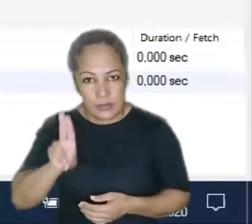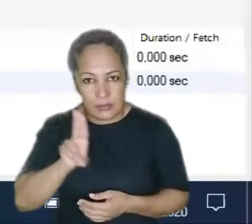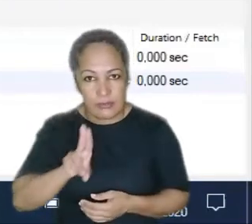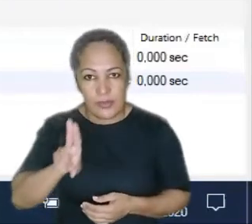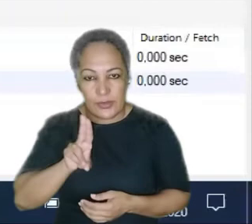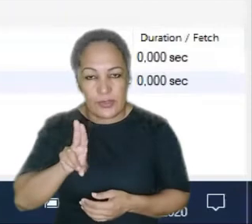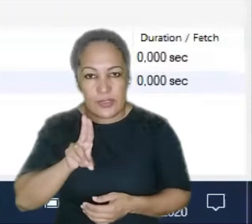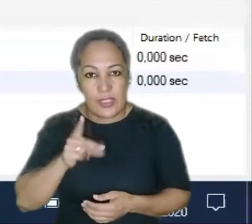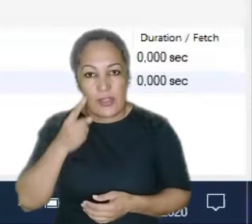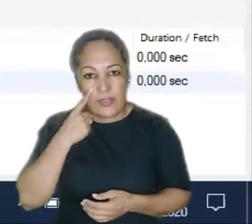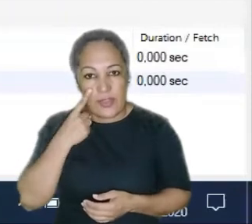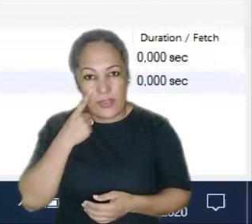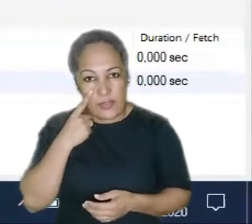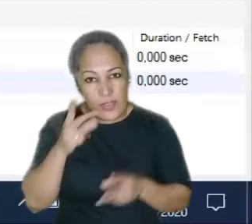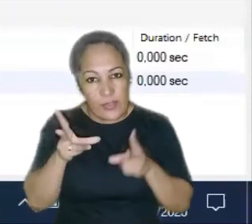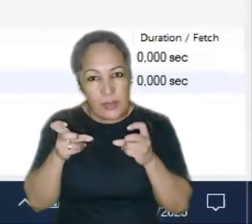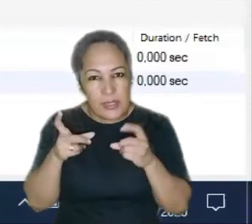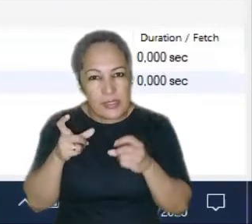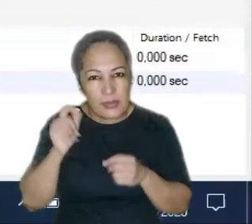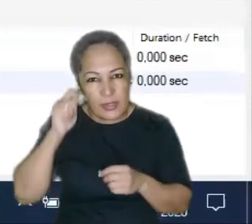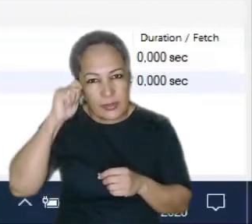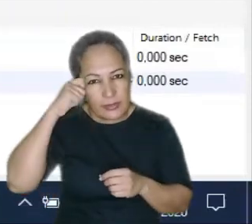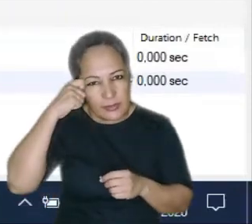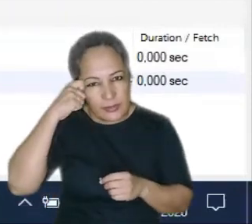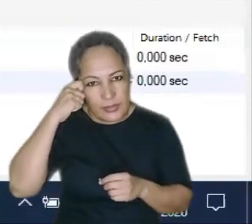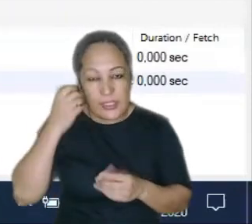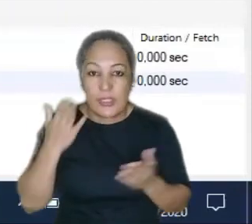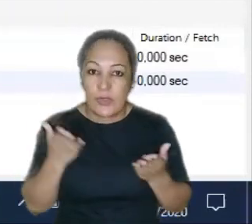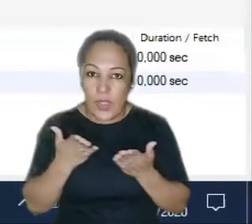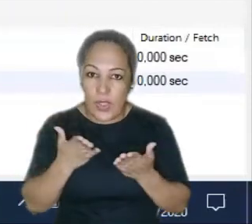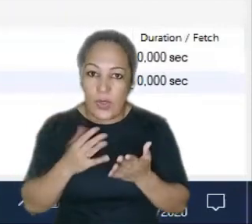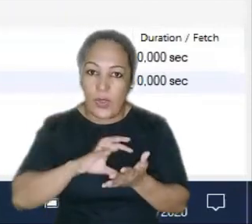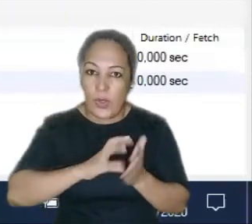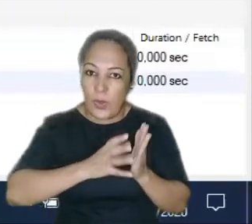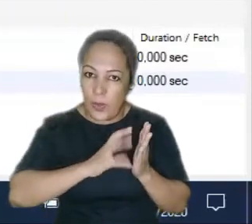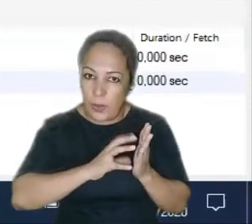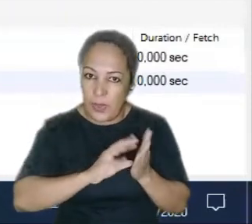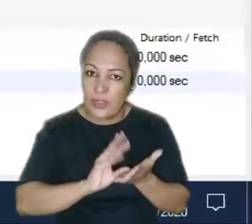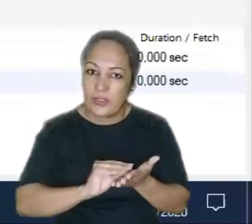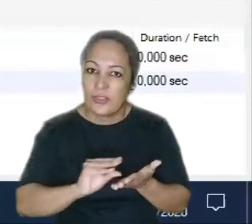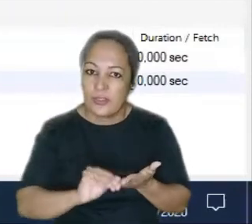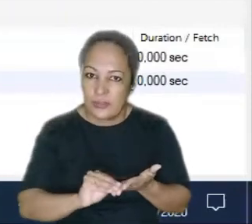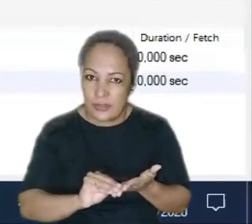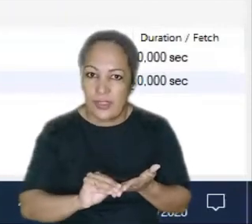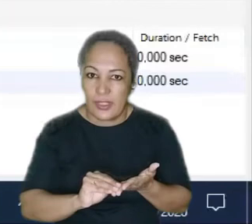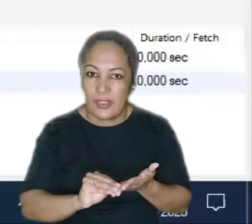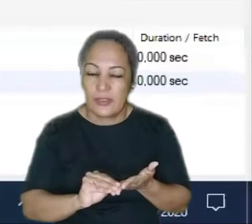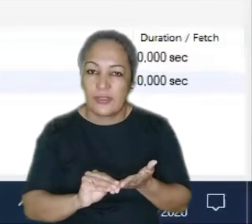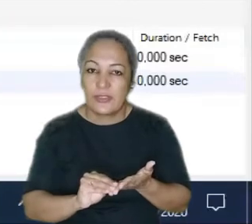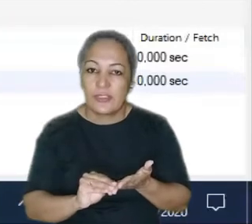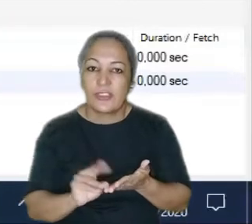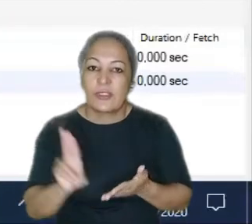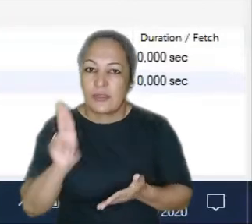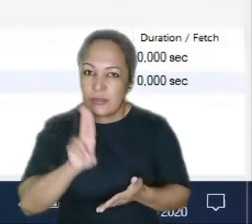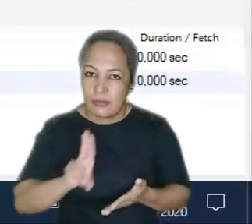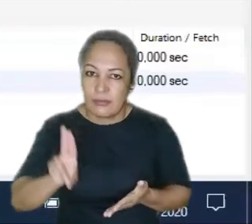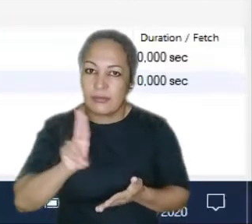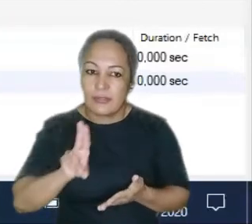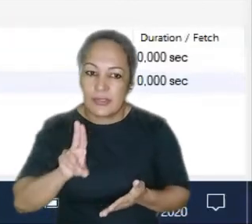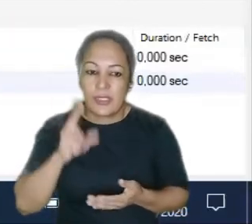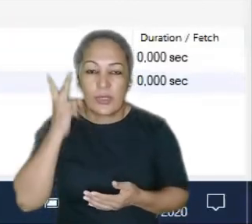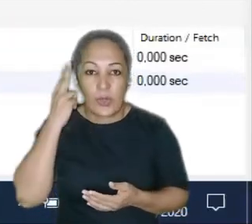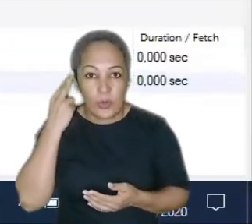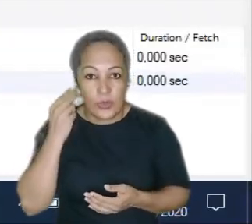ficar em negrito. Então, agora, nesse banco de dados, significa que o BD mecânica está sendo utilizado como padrão. Então, todos os comandos